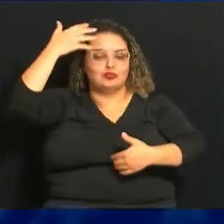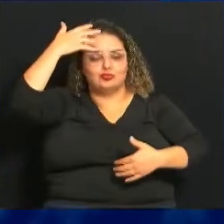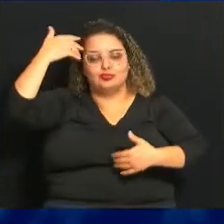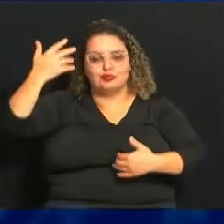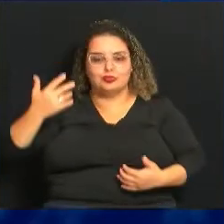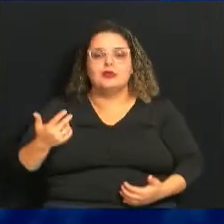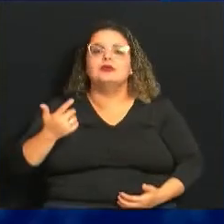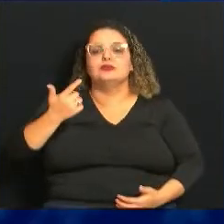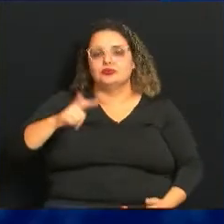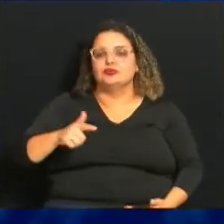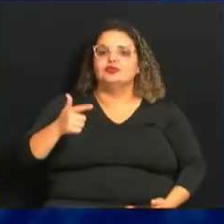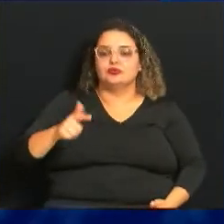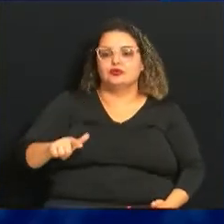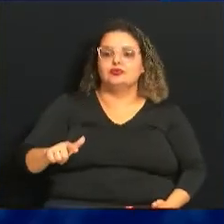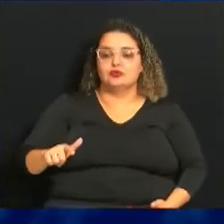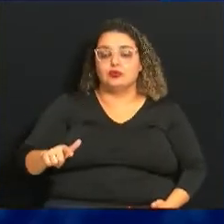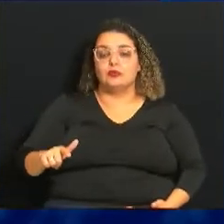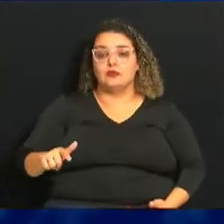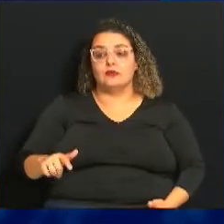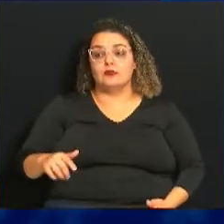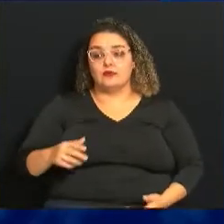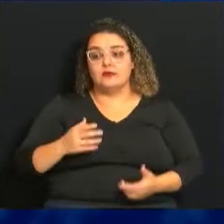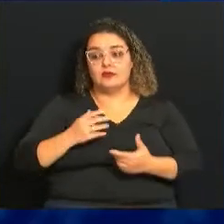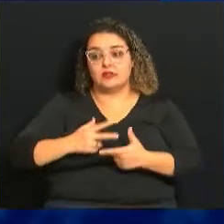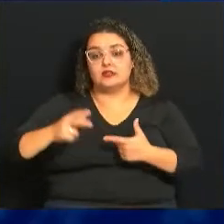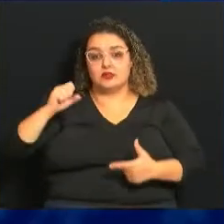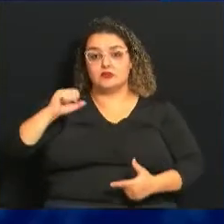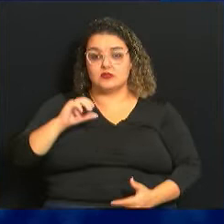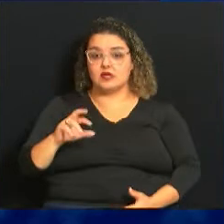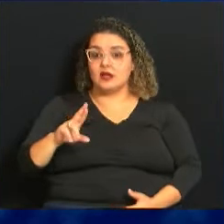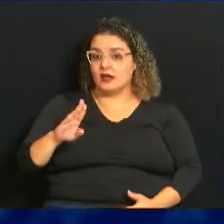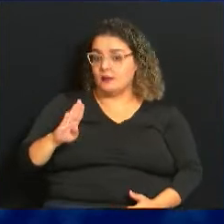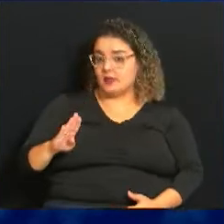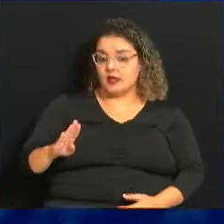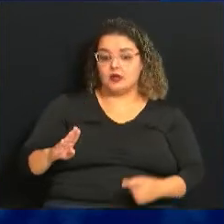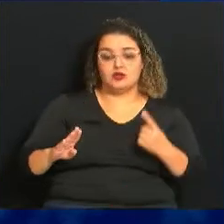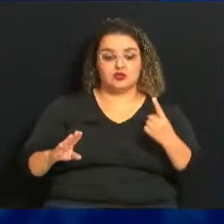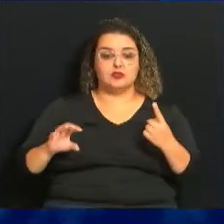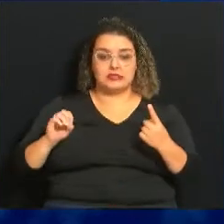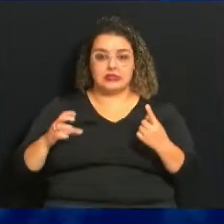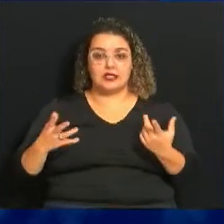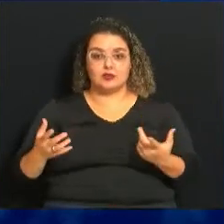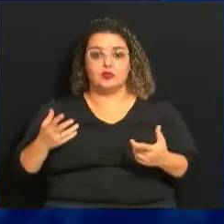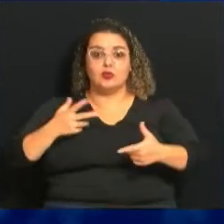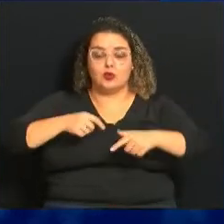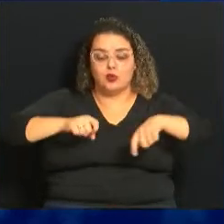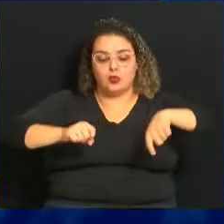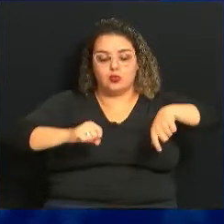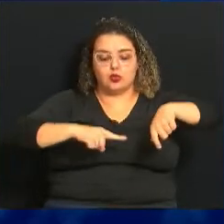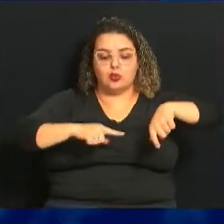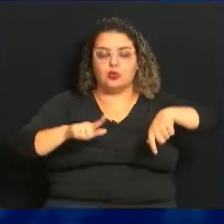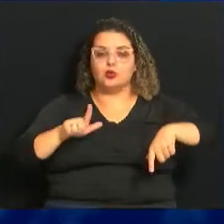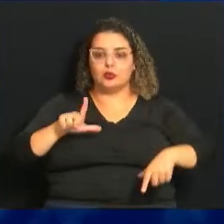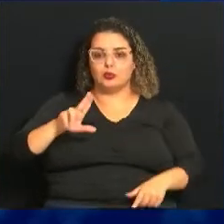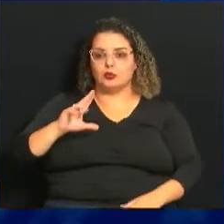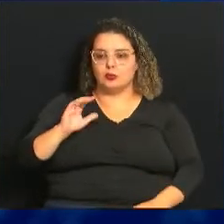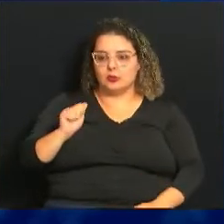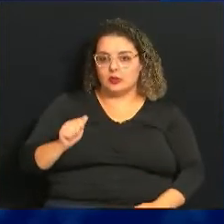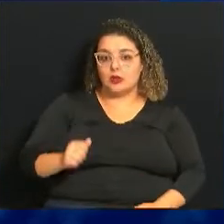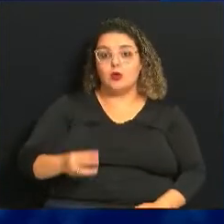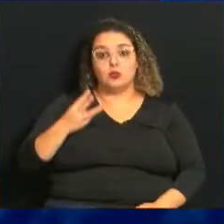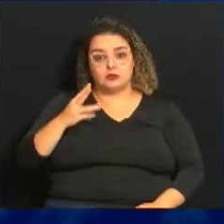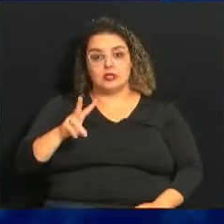a formação que venceu o CRB por 1-0, gol do Luca. Então, segue o esquema com 3 volantes,